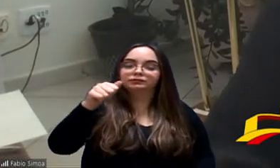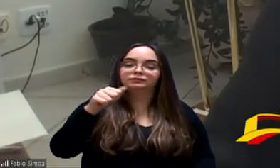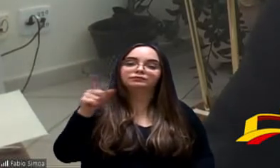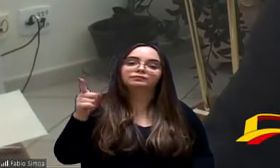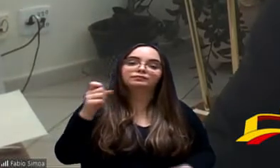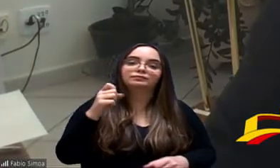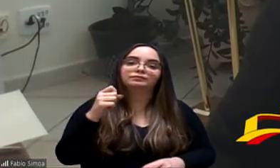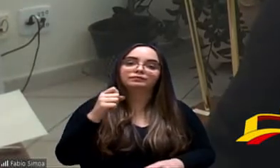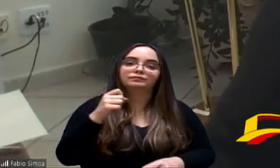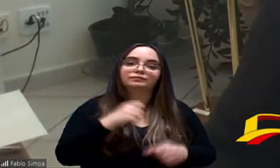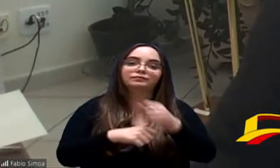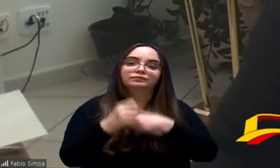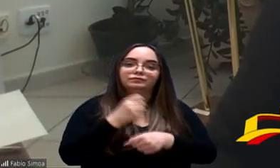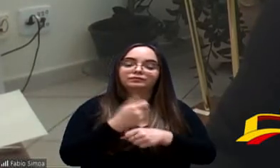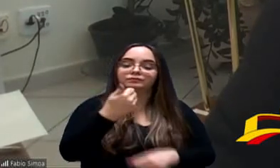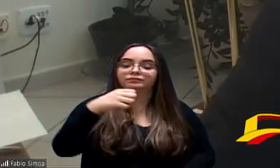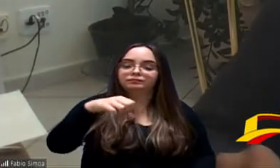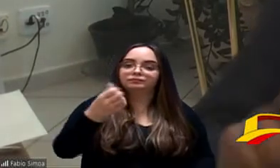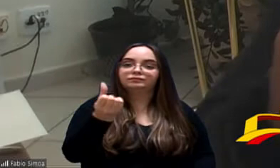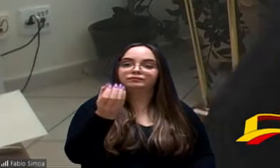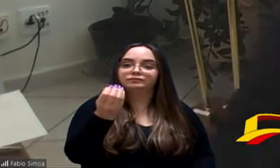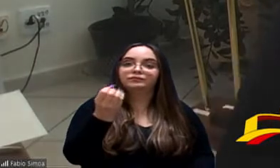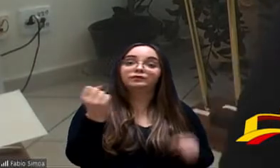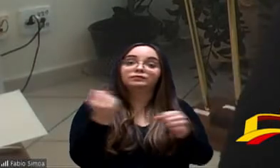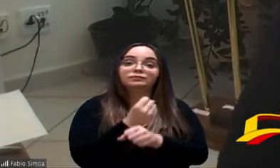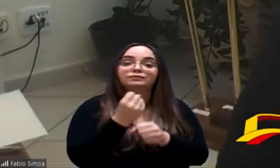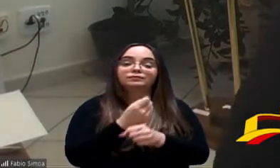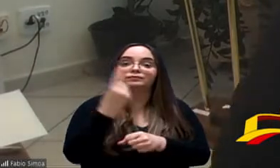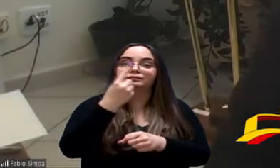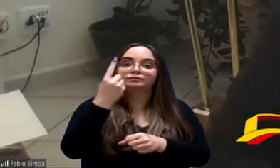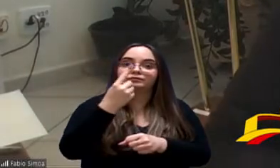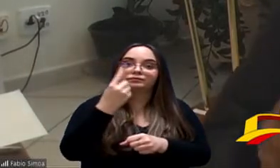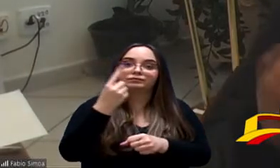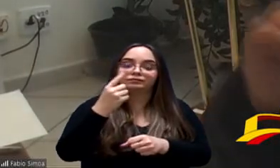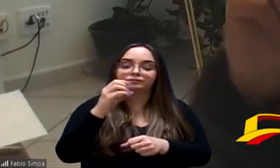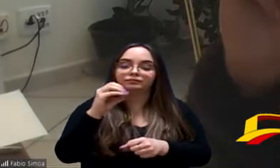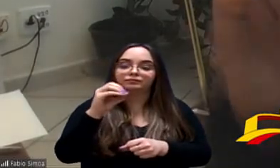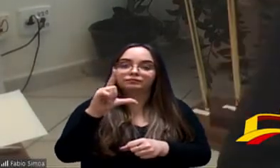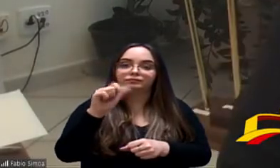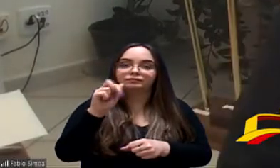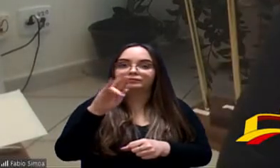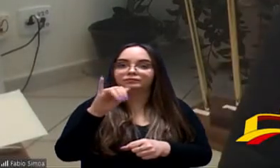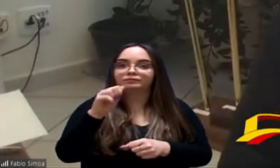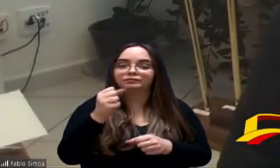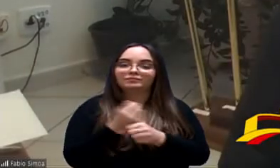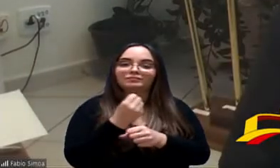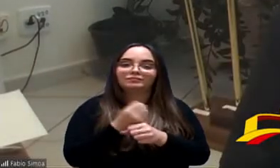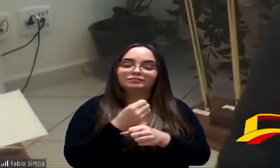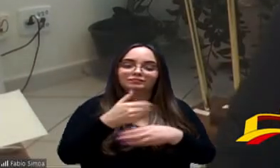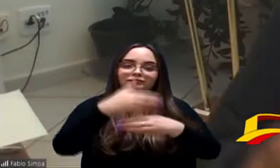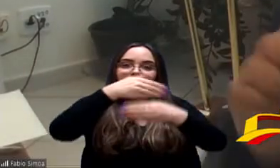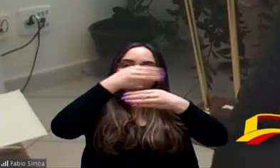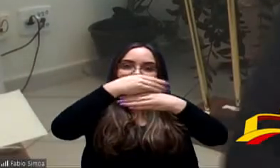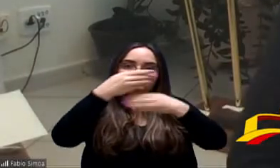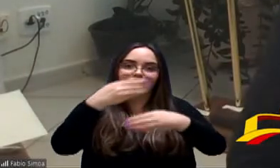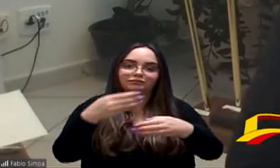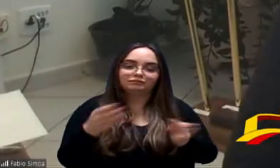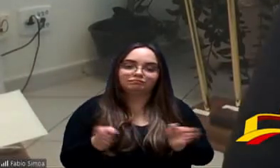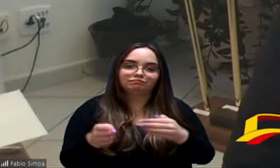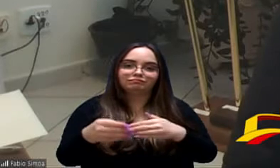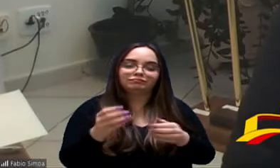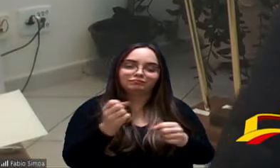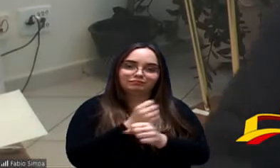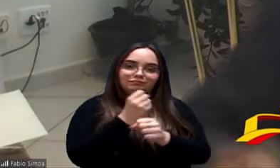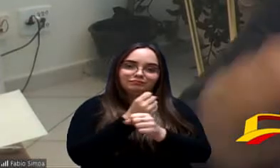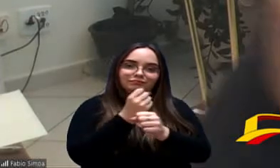é morador do ano de 1960. Lá ele construiu sua primeira olaria para a produção de tijolos com a sua esposa, com a ajuda dos filhos dos